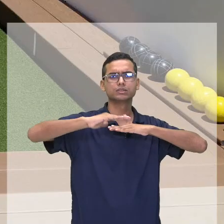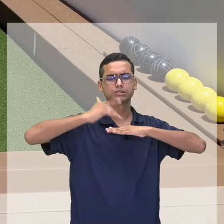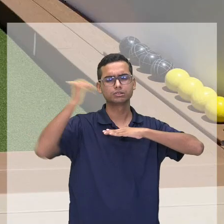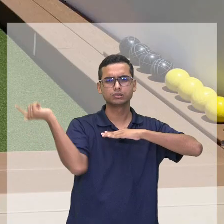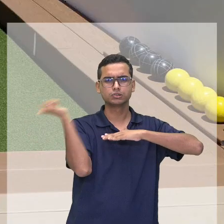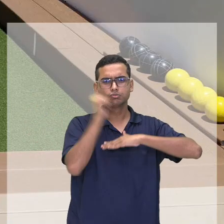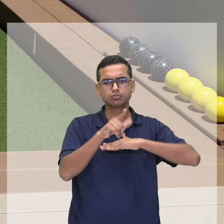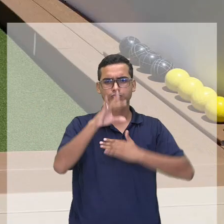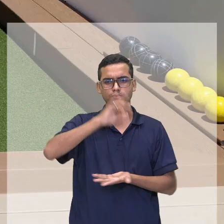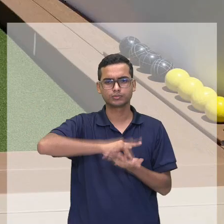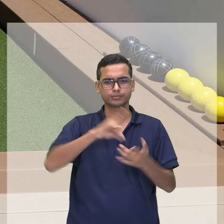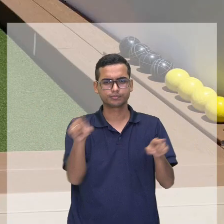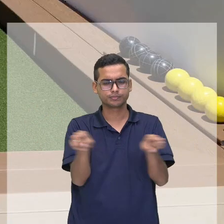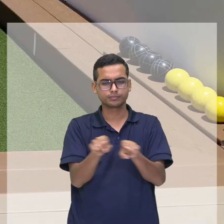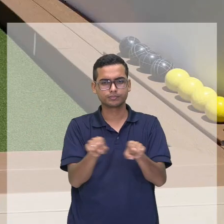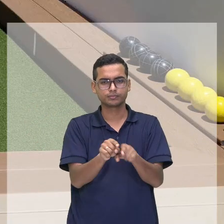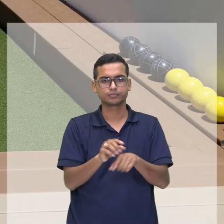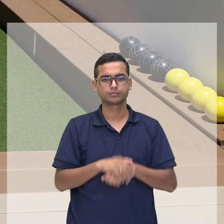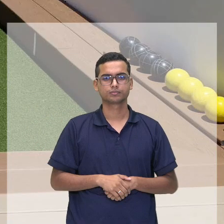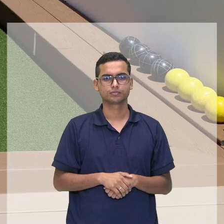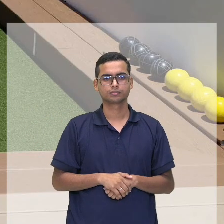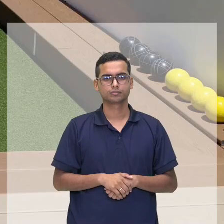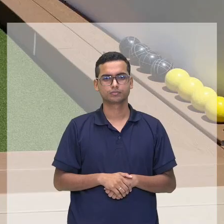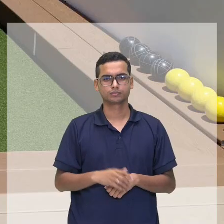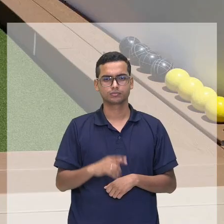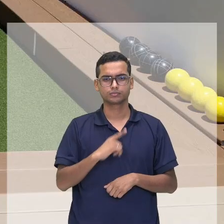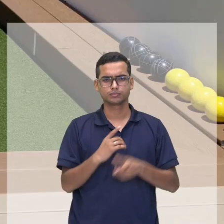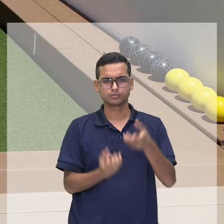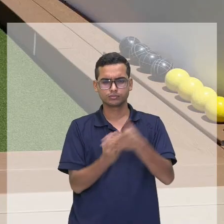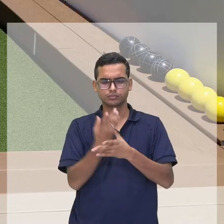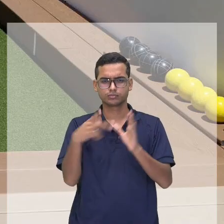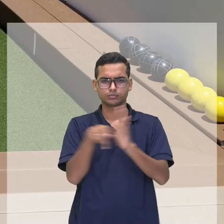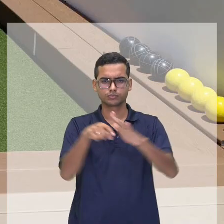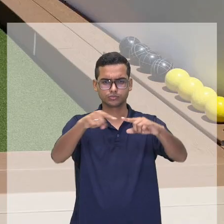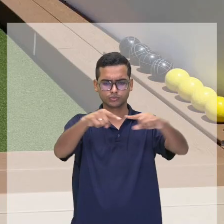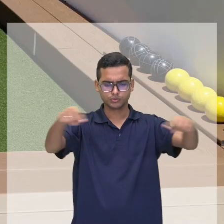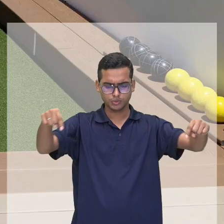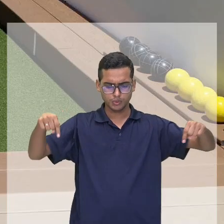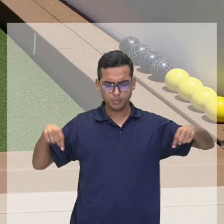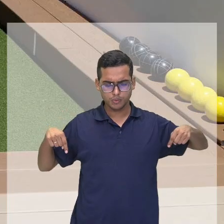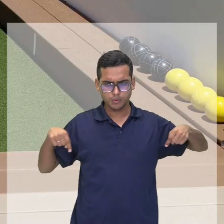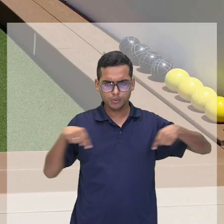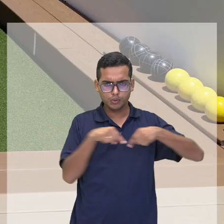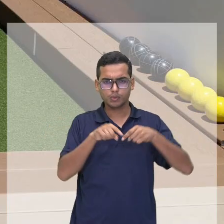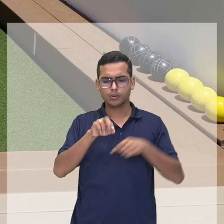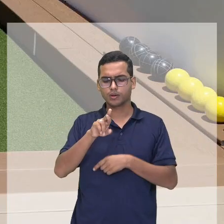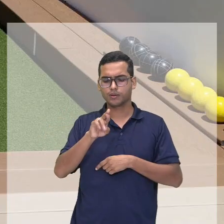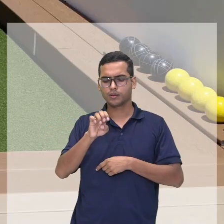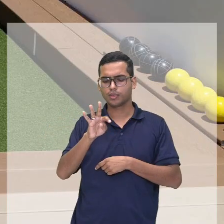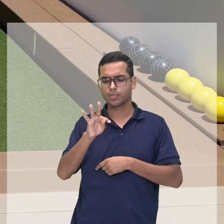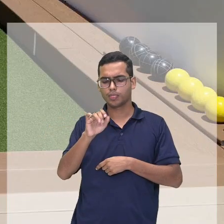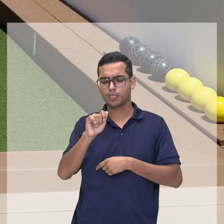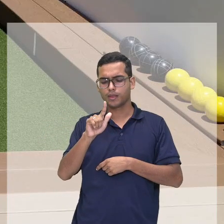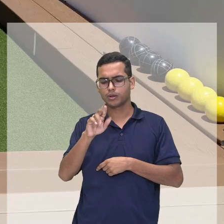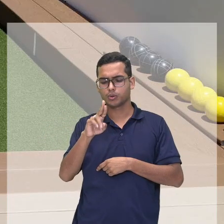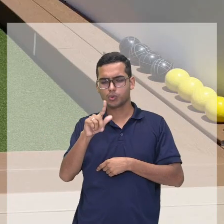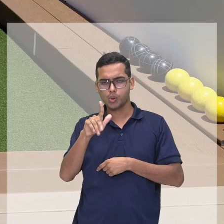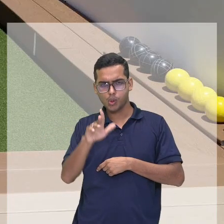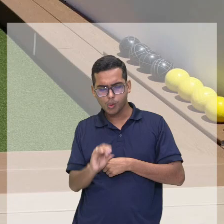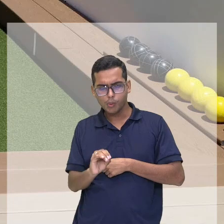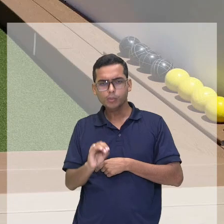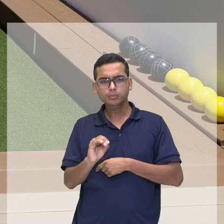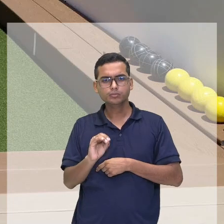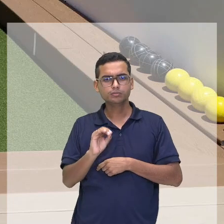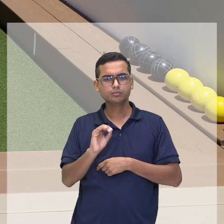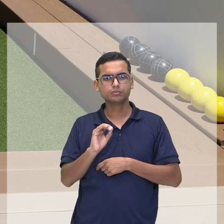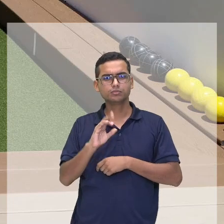né, regular, e aí você faz uma marcação, faz um retângulo ali. E aí depois você confecciona as bolas, tem gente que faz